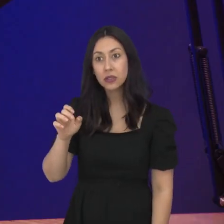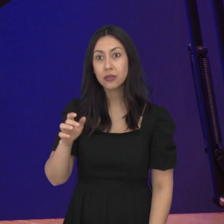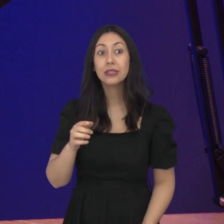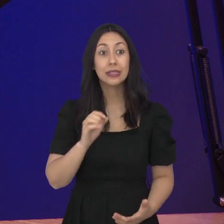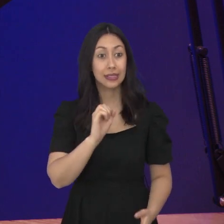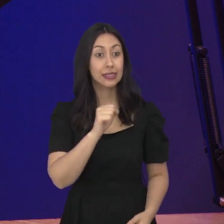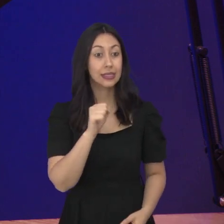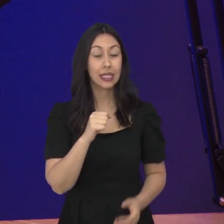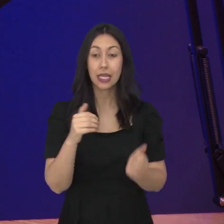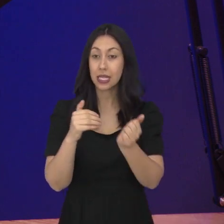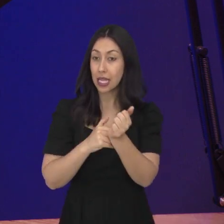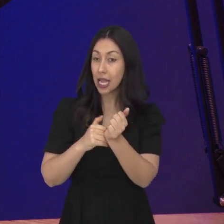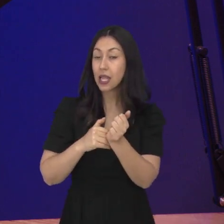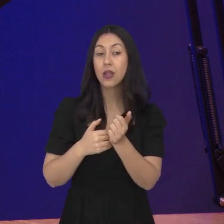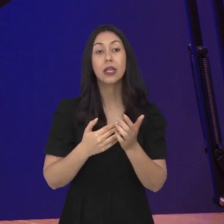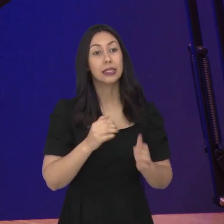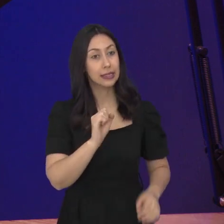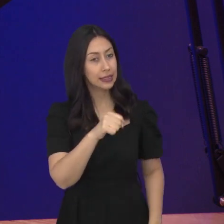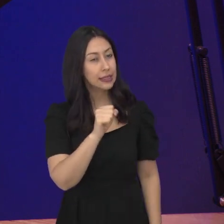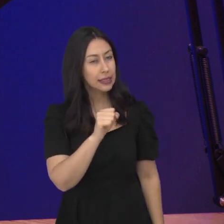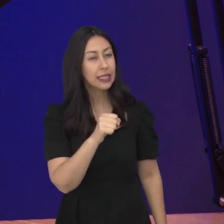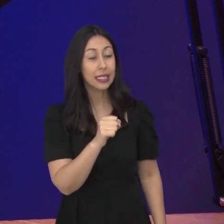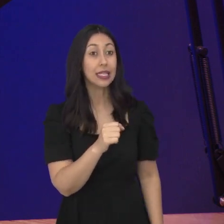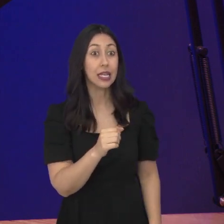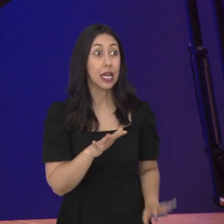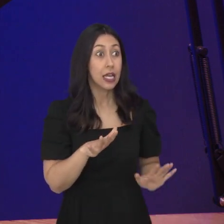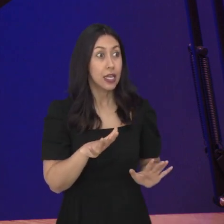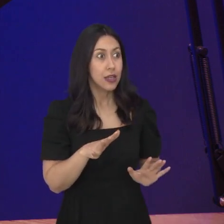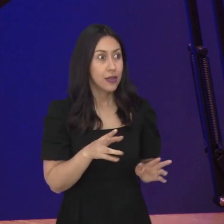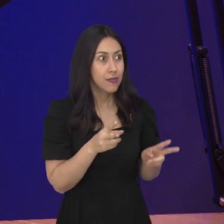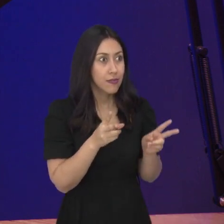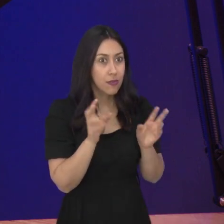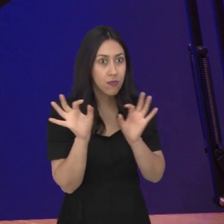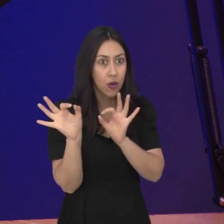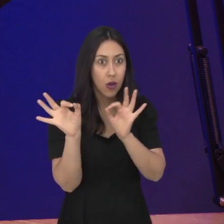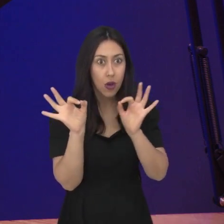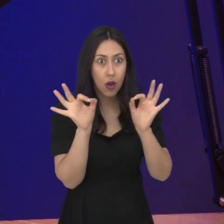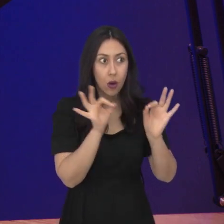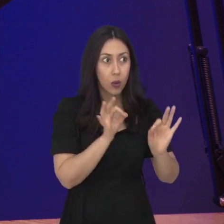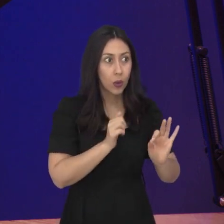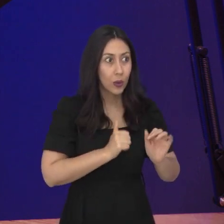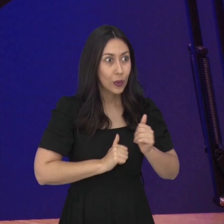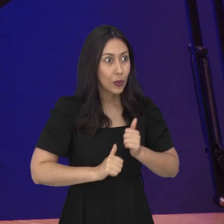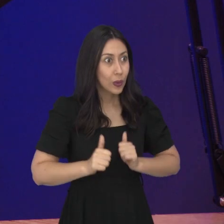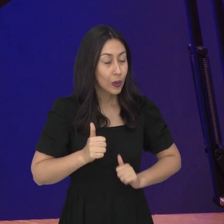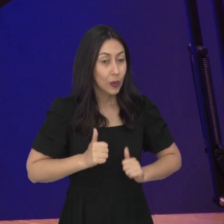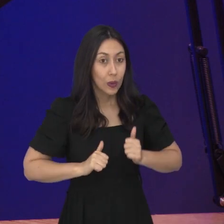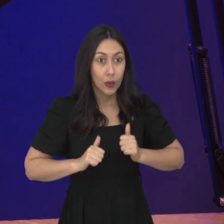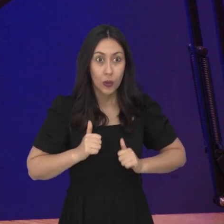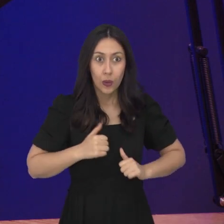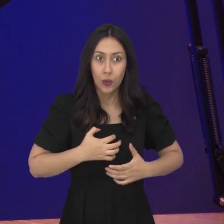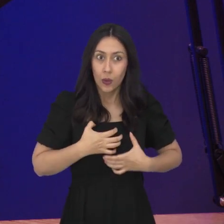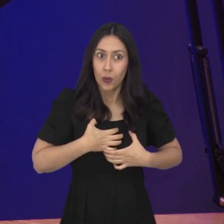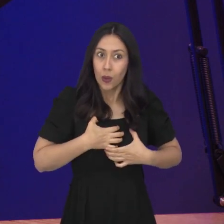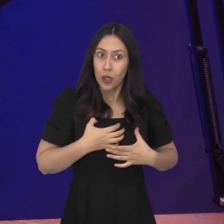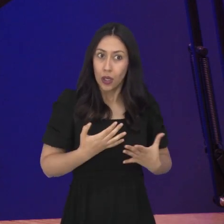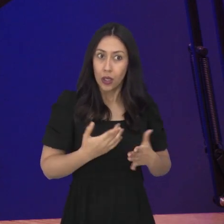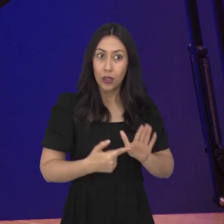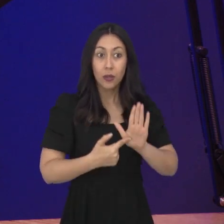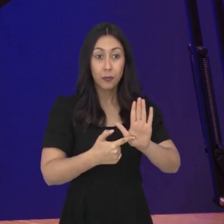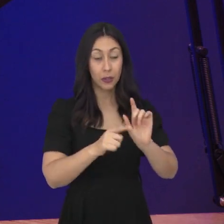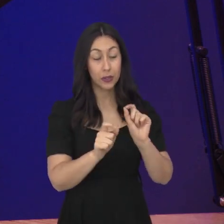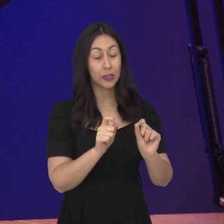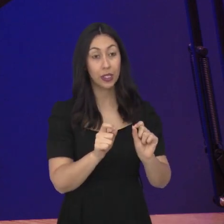é um filme insano e você vai sentindo aquela ansiedade ali do vestibular. Mas eu acho que esse filme serve pra mostrar que,